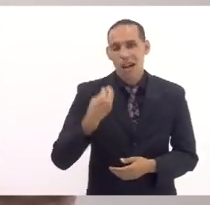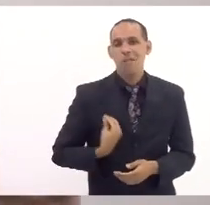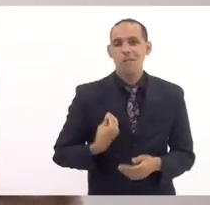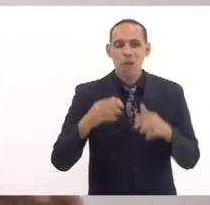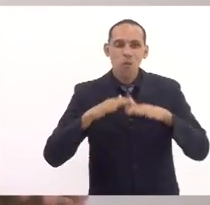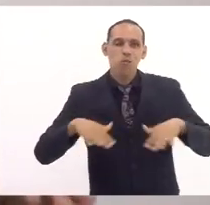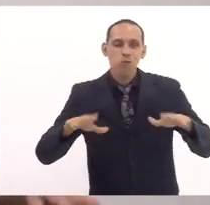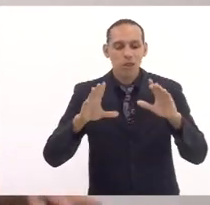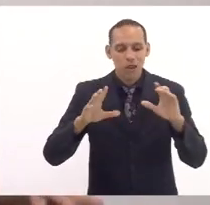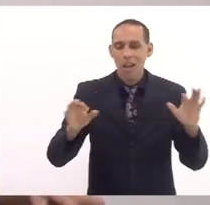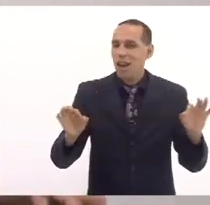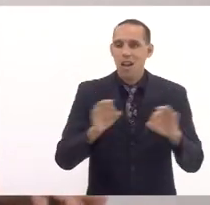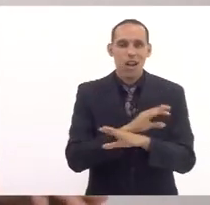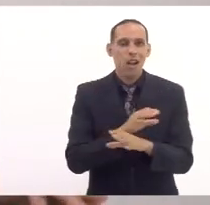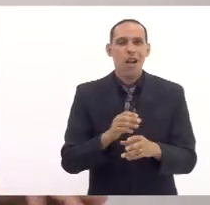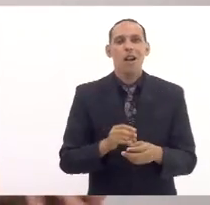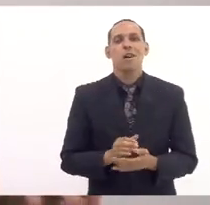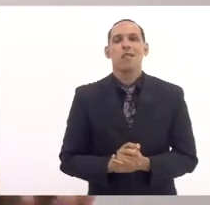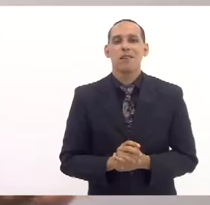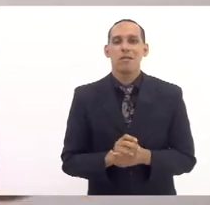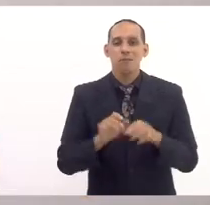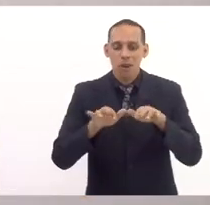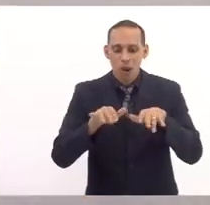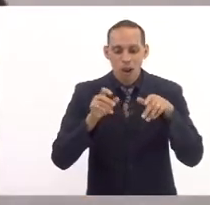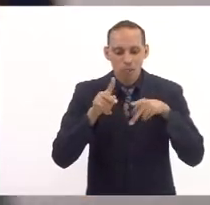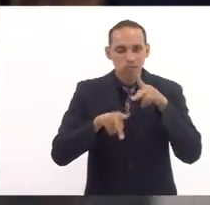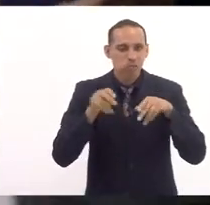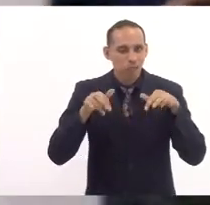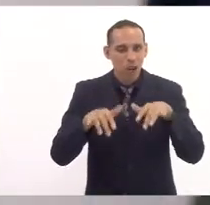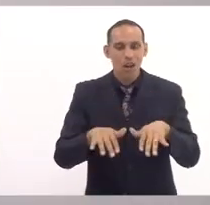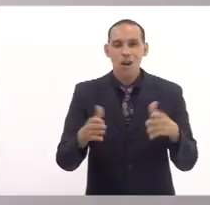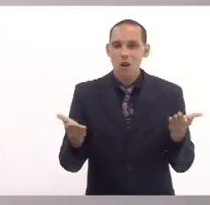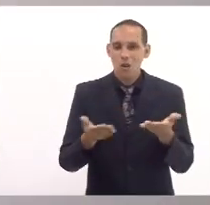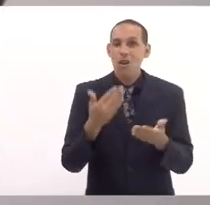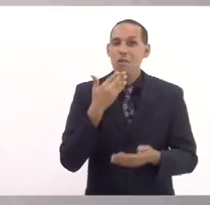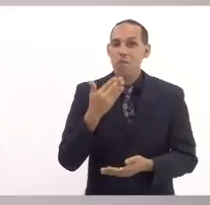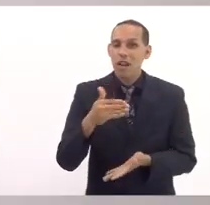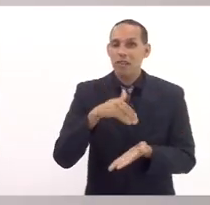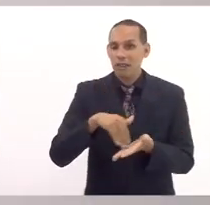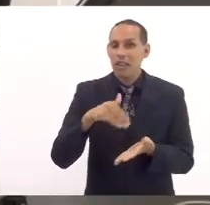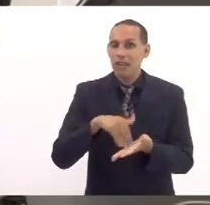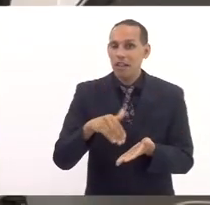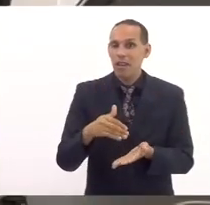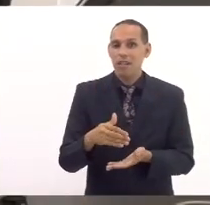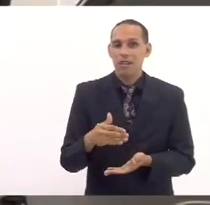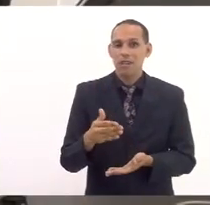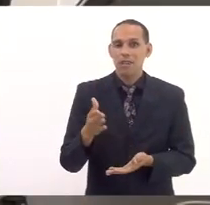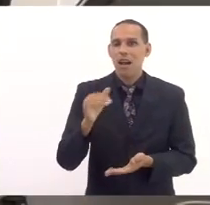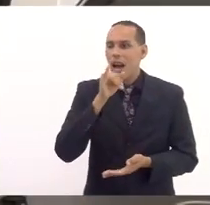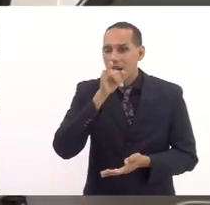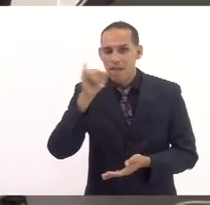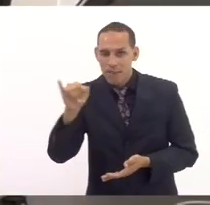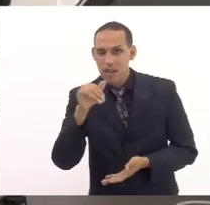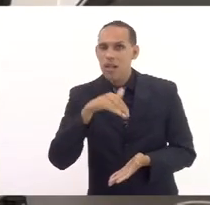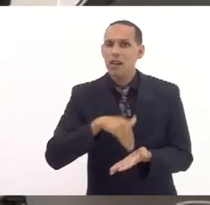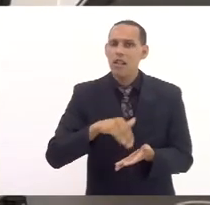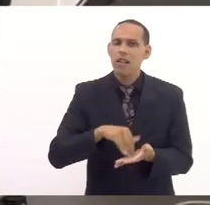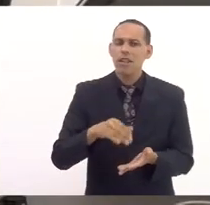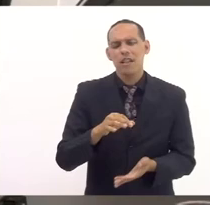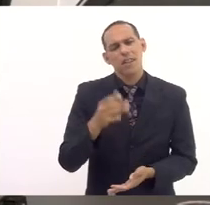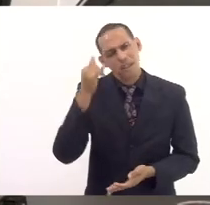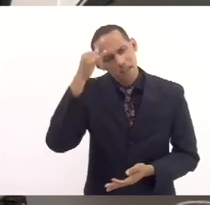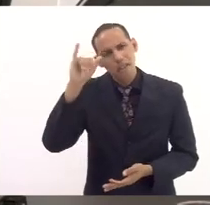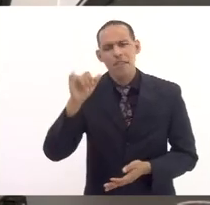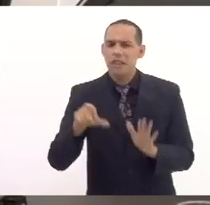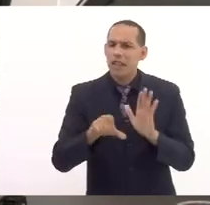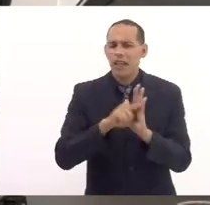todos. Está encerrada a audiência de hoje. Pedindo a colaboração do secretário que o senhor Alexandre comunica ao secretário para evitar a